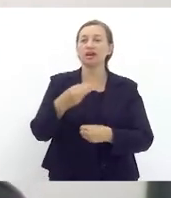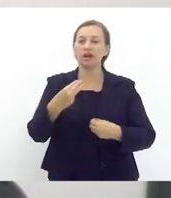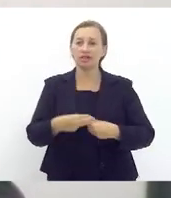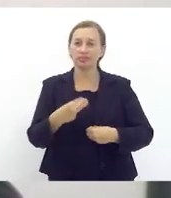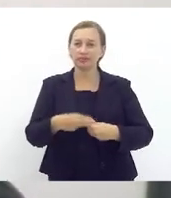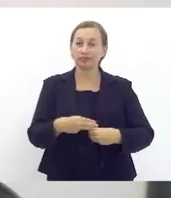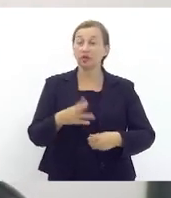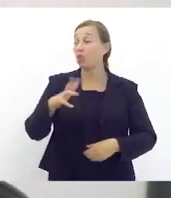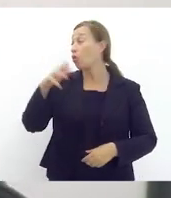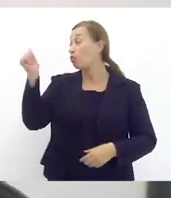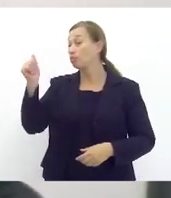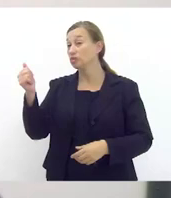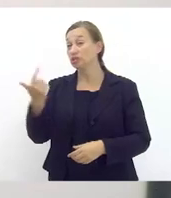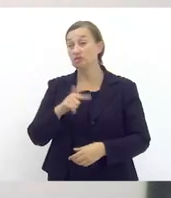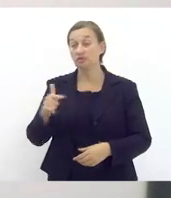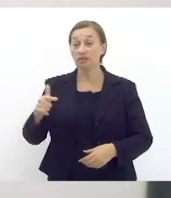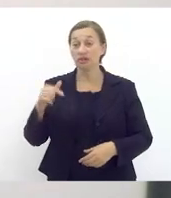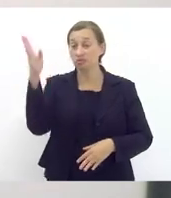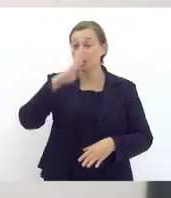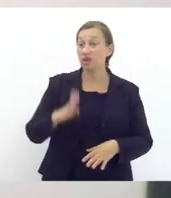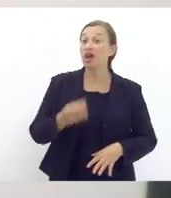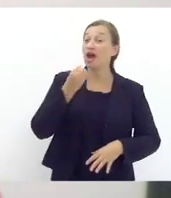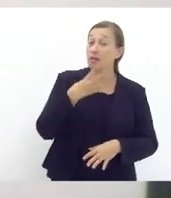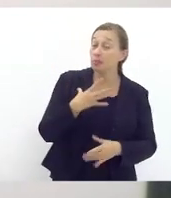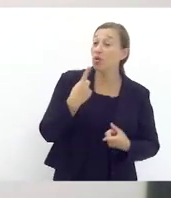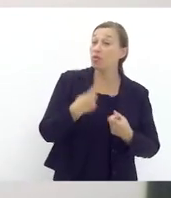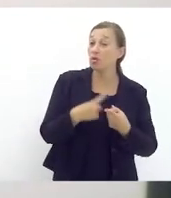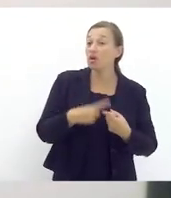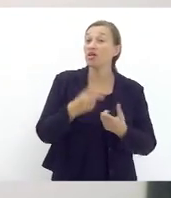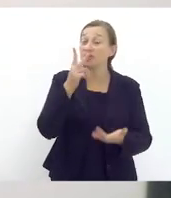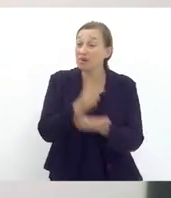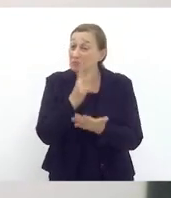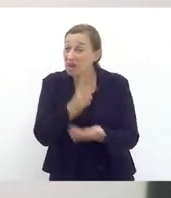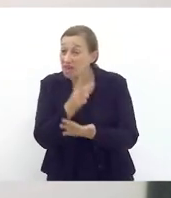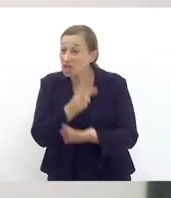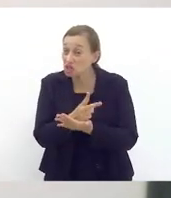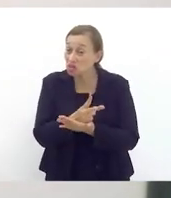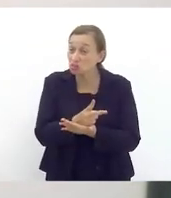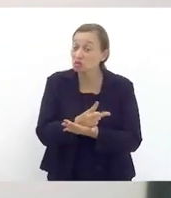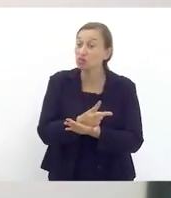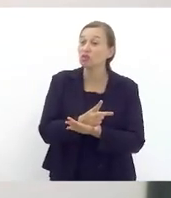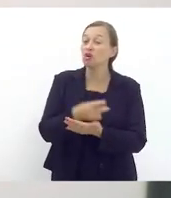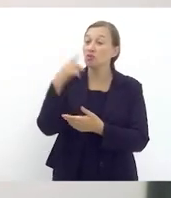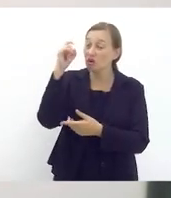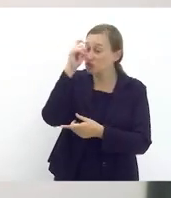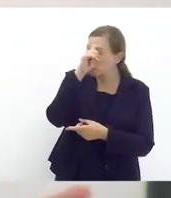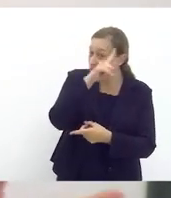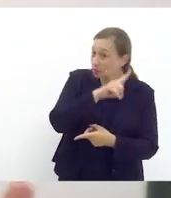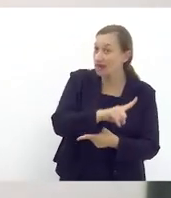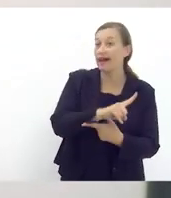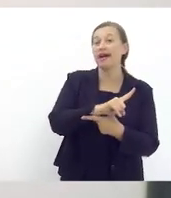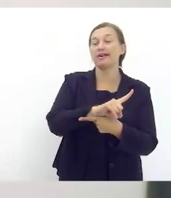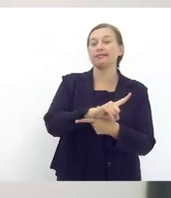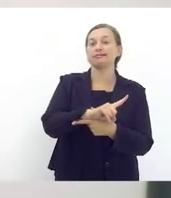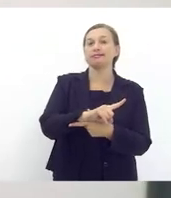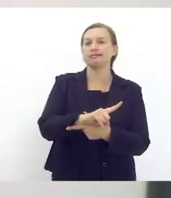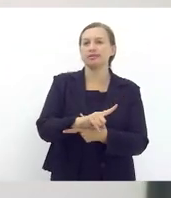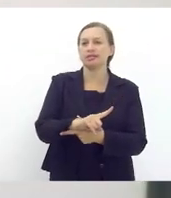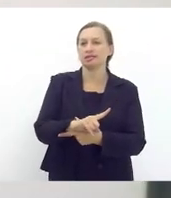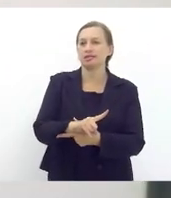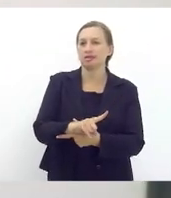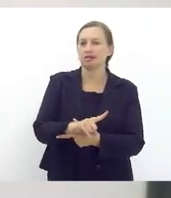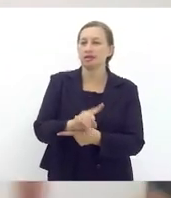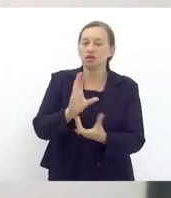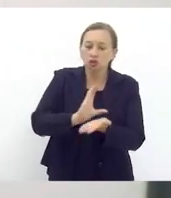Generosa Mas ela é Generosa Porque mesmo com os entraves que poderiam ser restritivos na perspectiva de